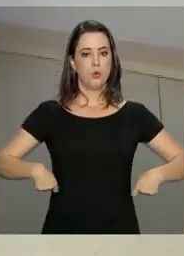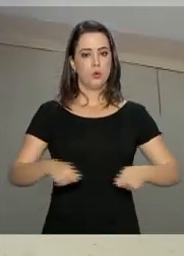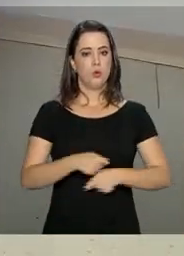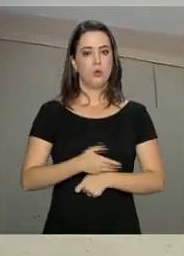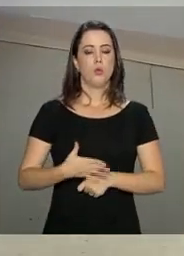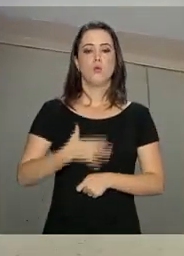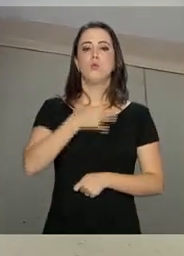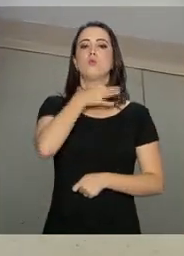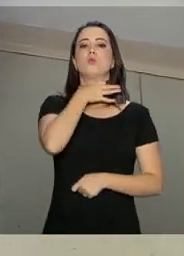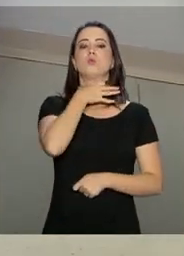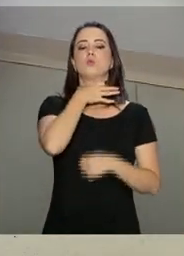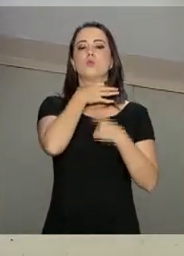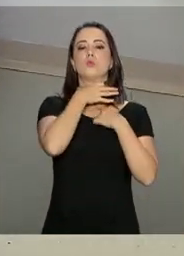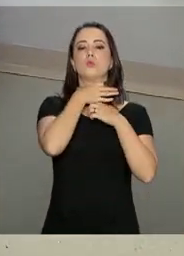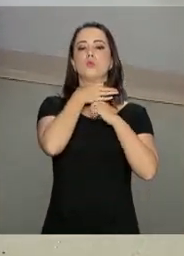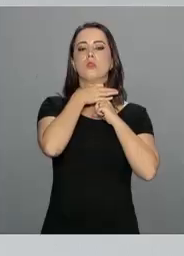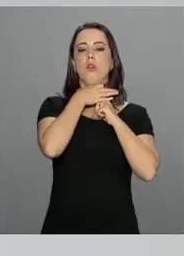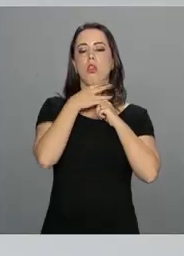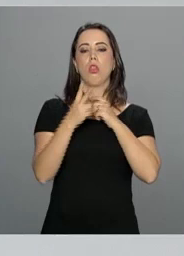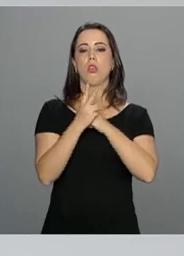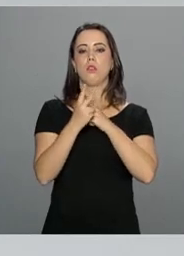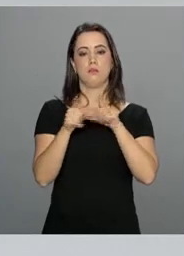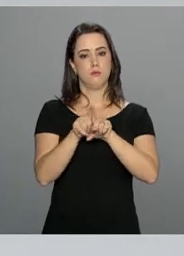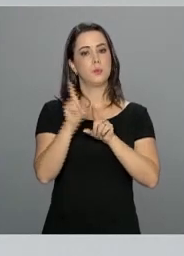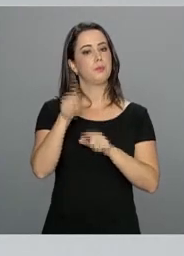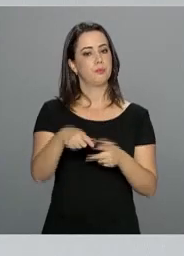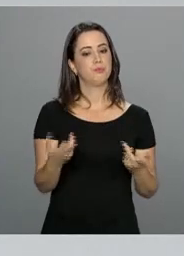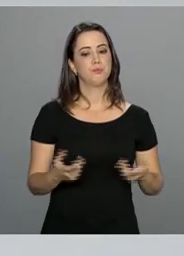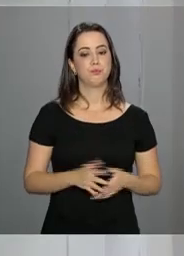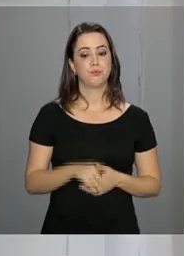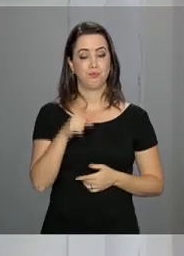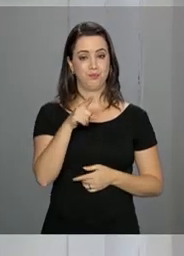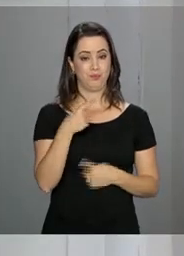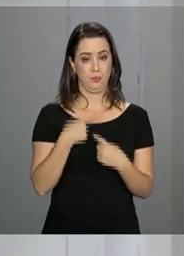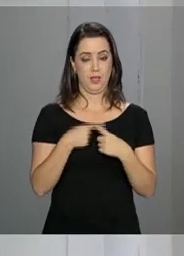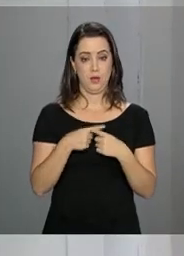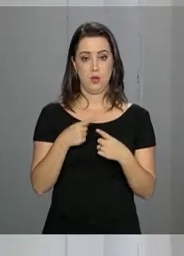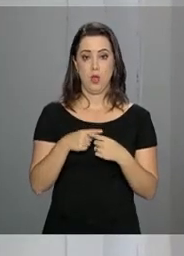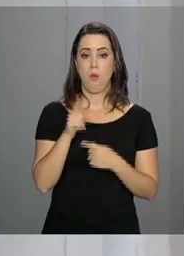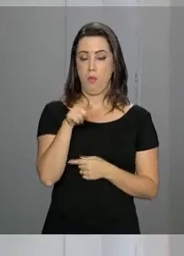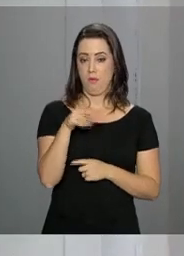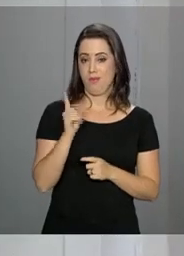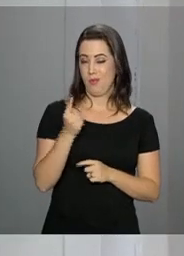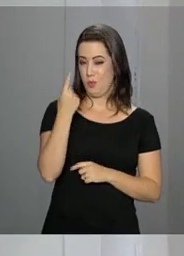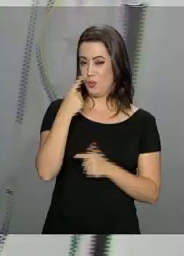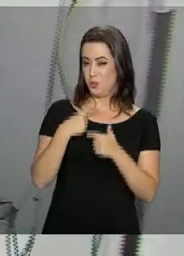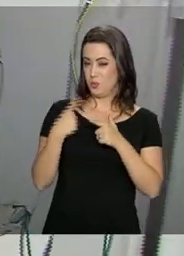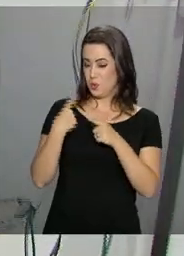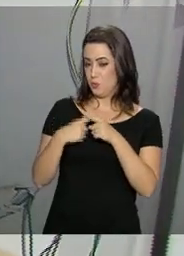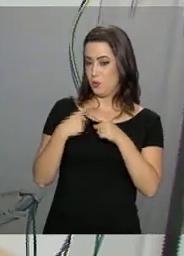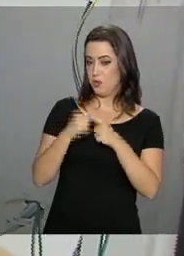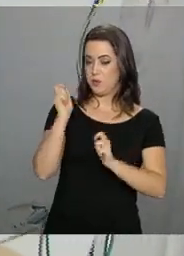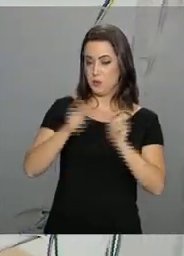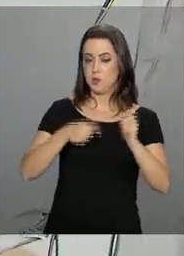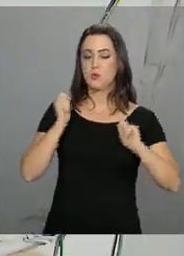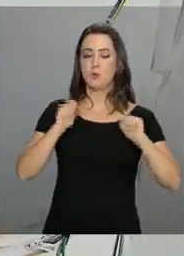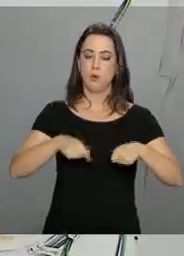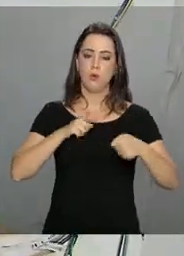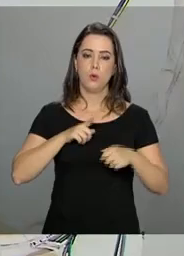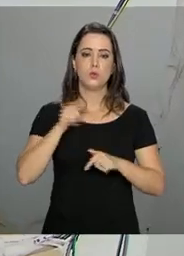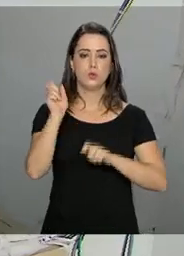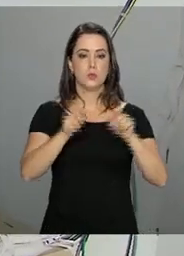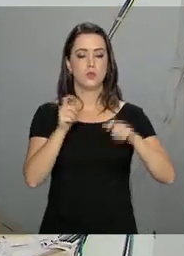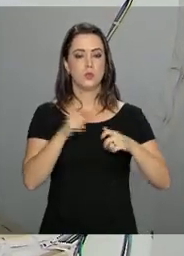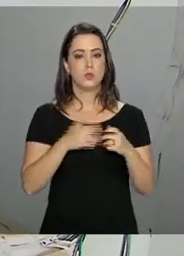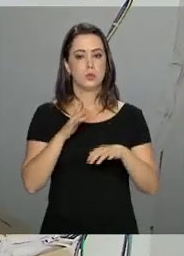gônada, protetor de tireoide. A exposição à radiação é apenas uma das condições que podem levar o